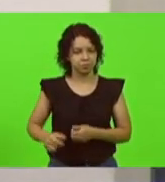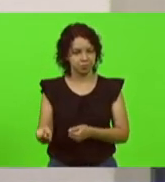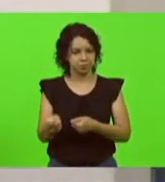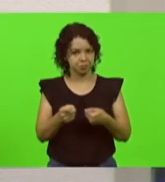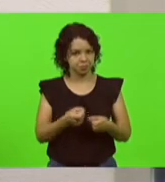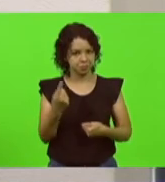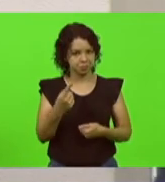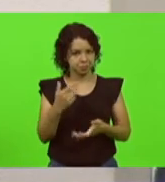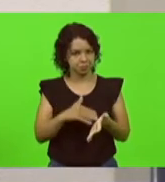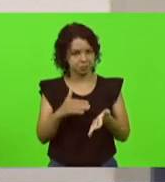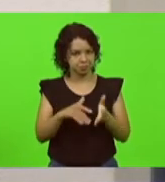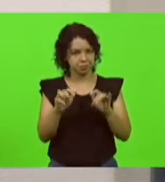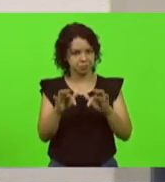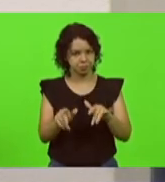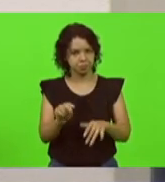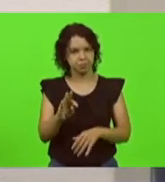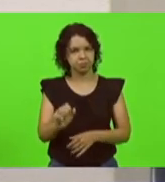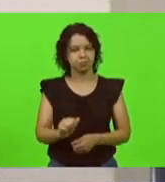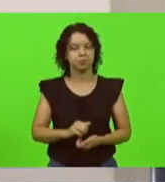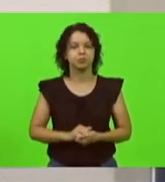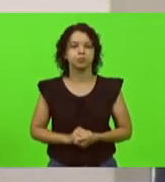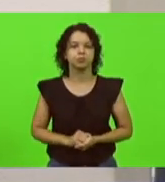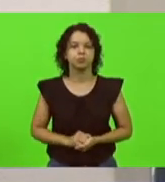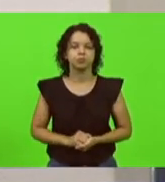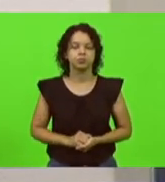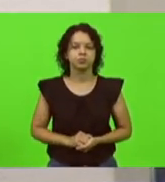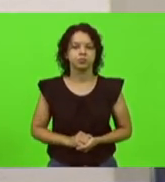a presente ata.